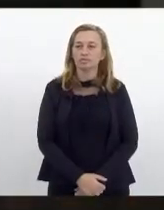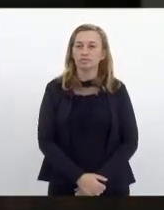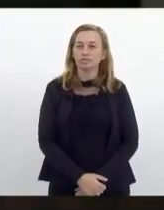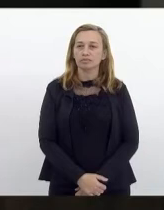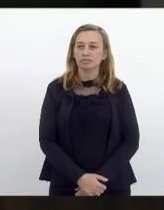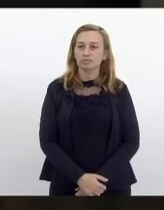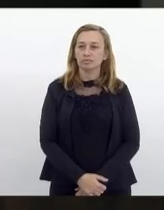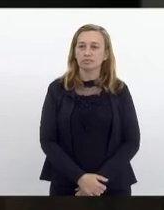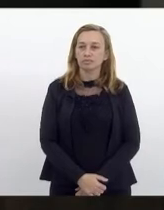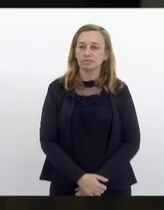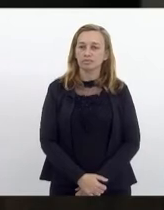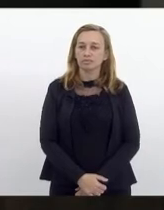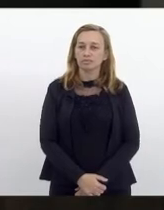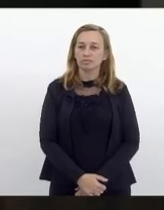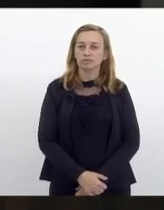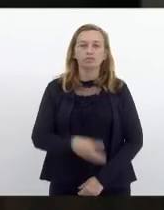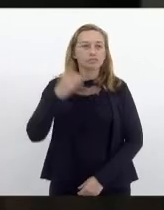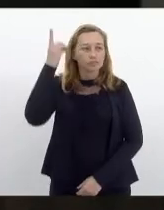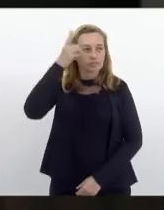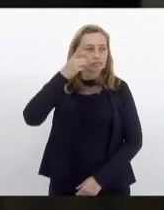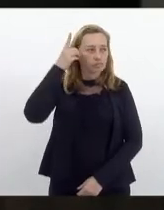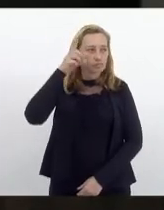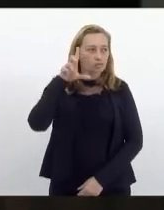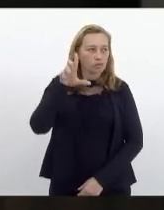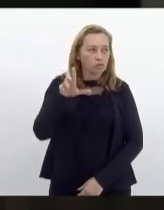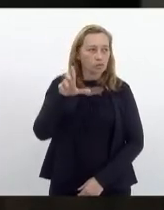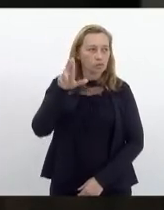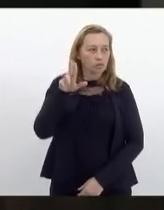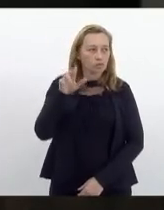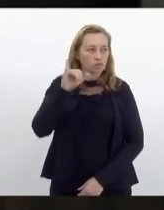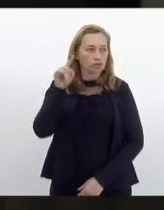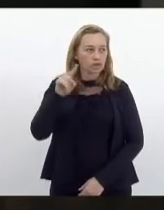Deputado Luiz Martins.